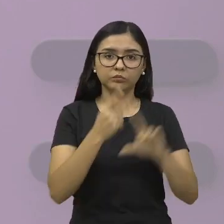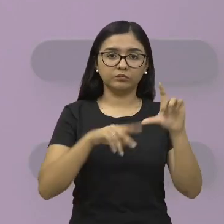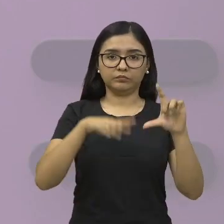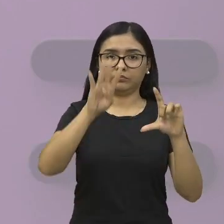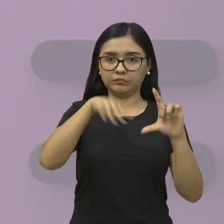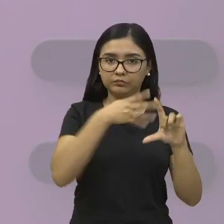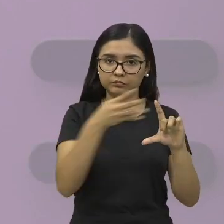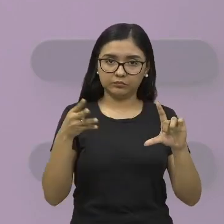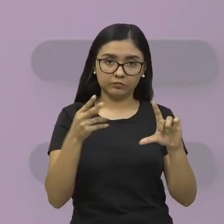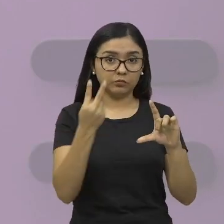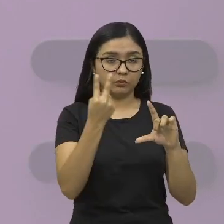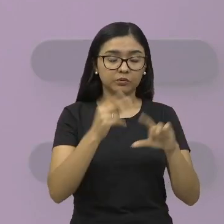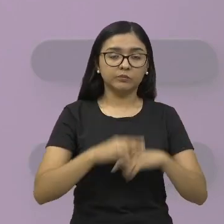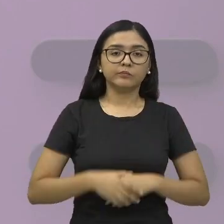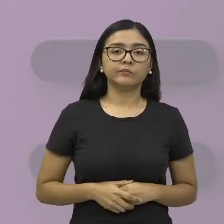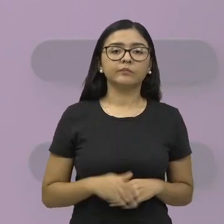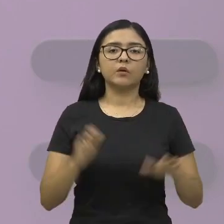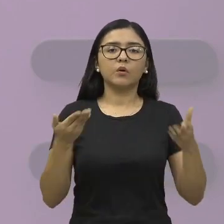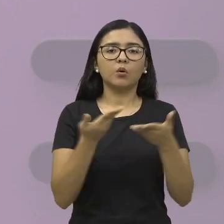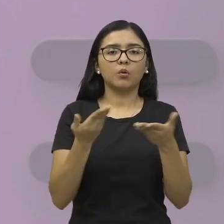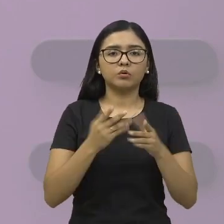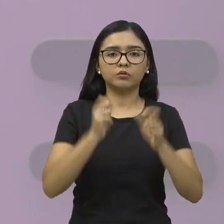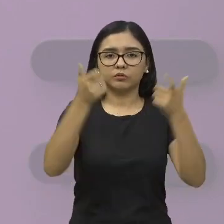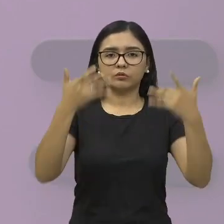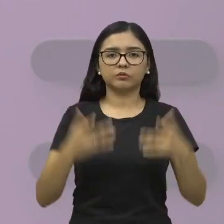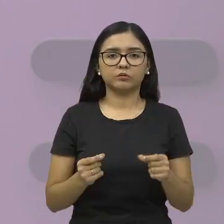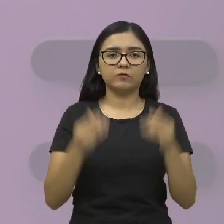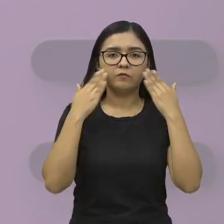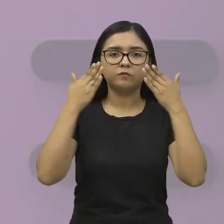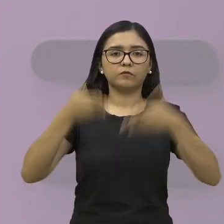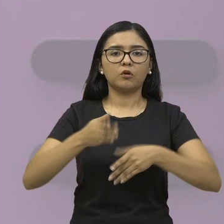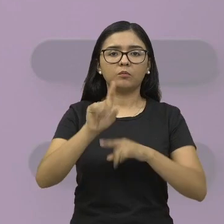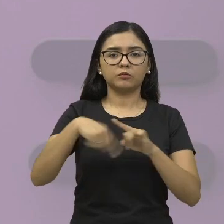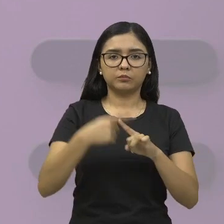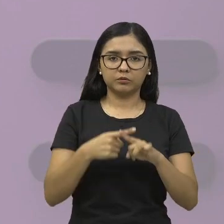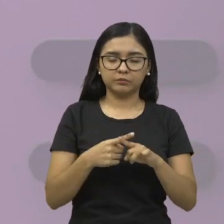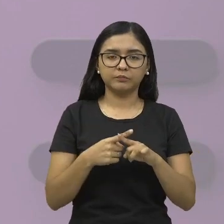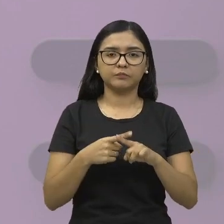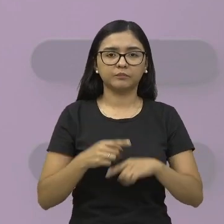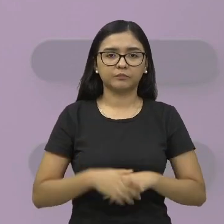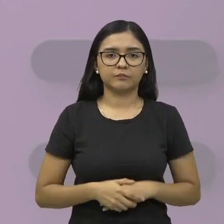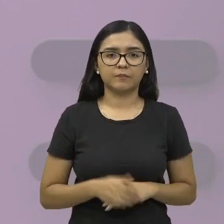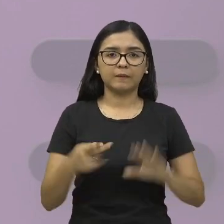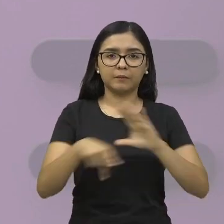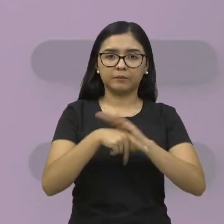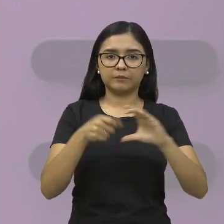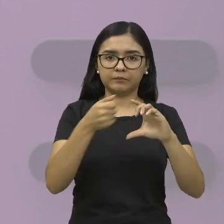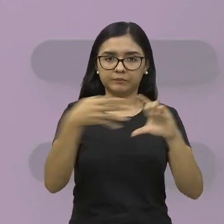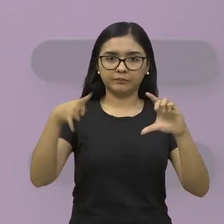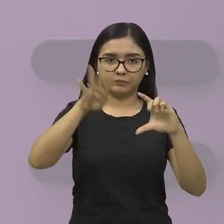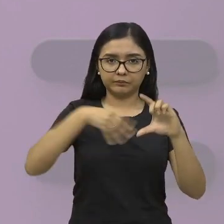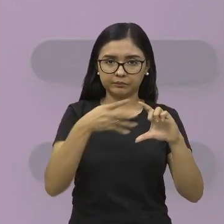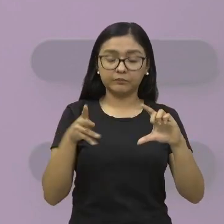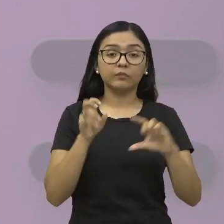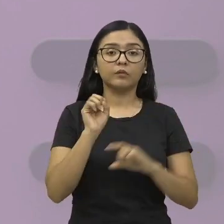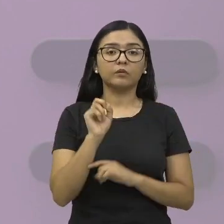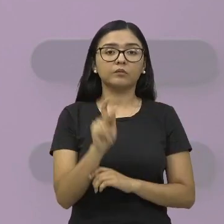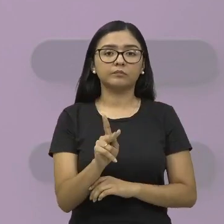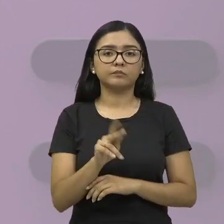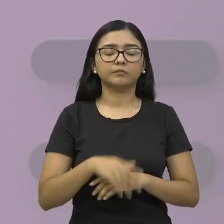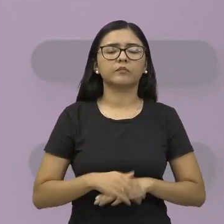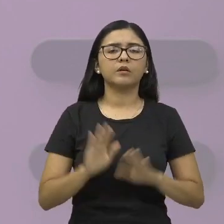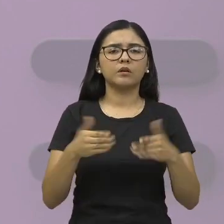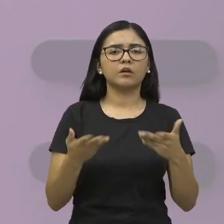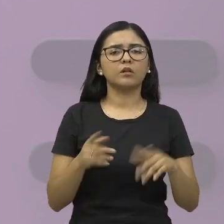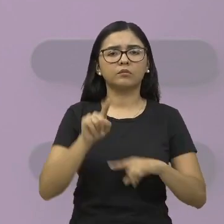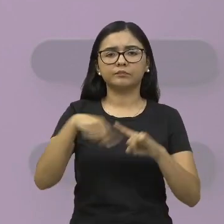tá bom? E hoje nós iremos falar sobre a multiplicação de matrizes, tá? A multiplicação de